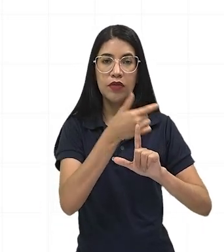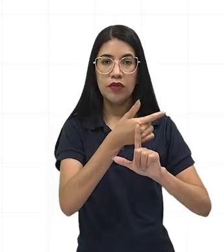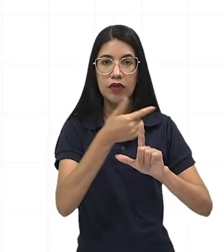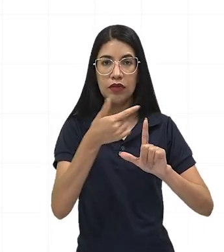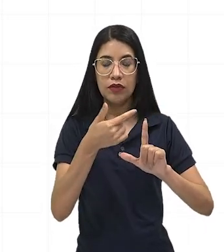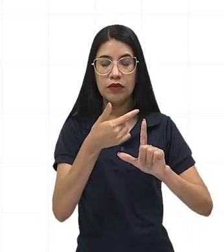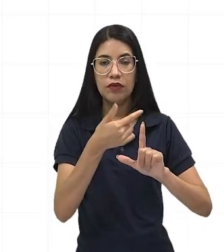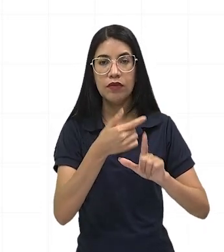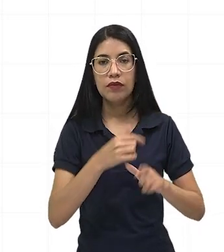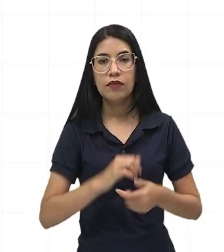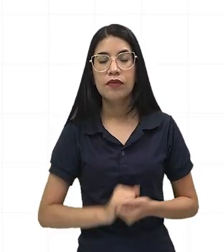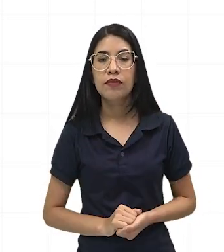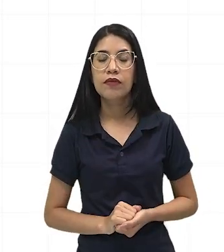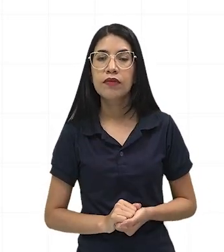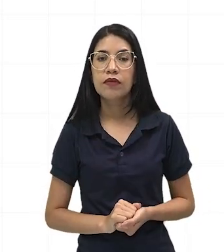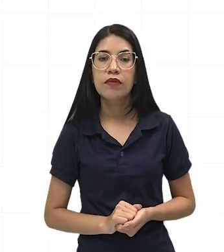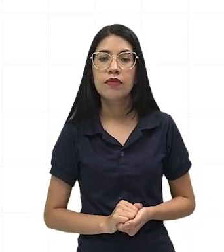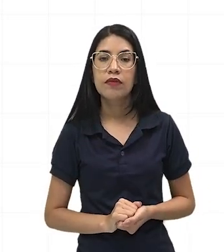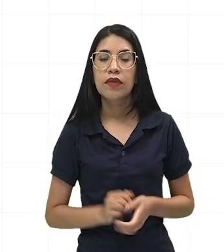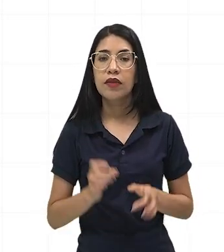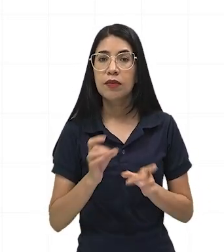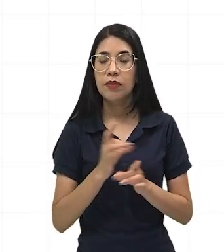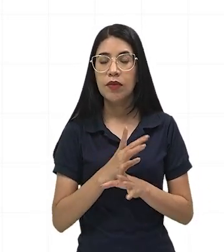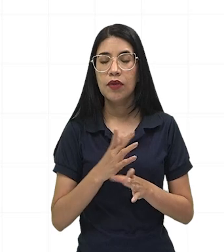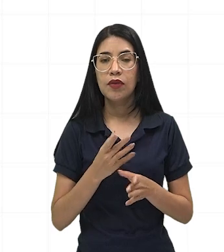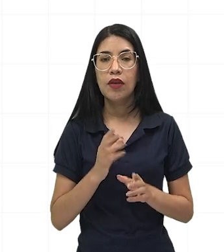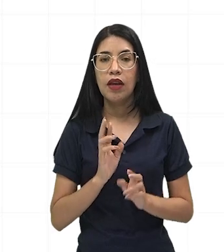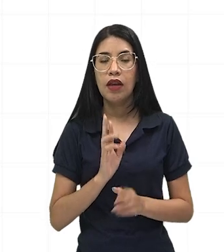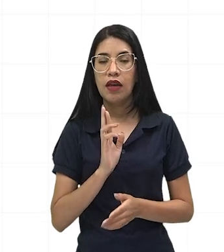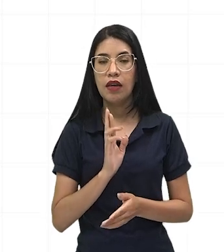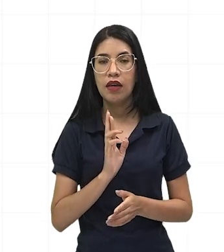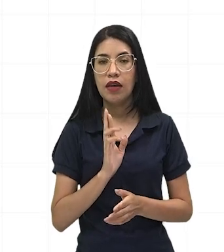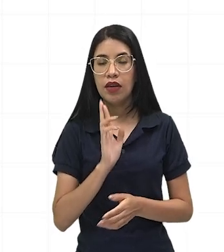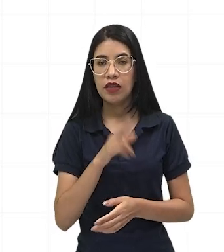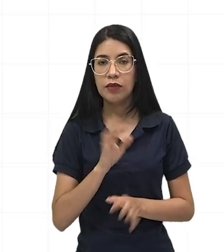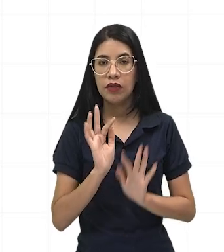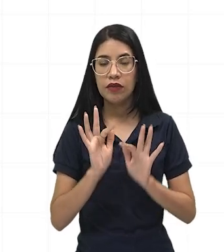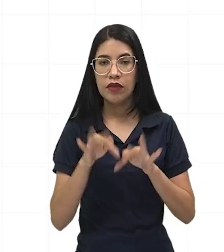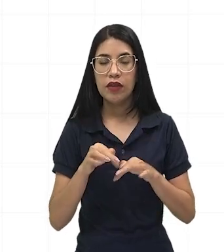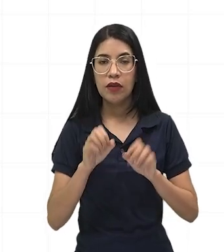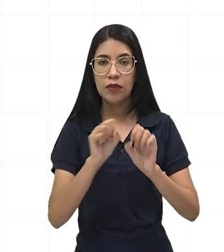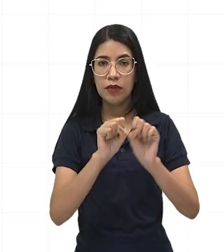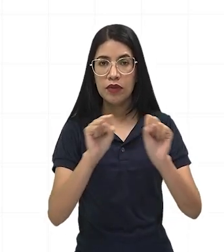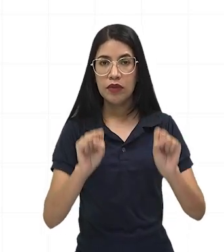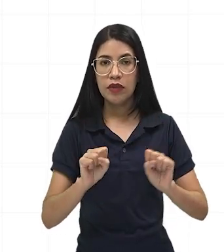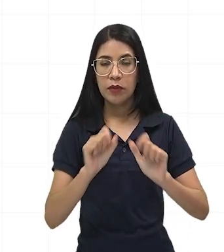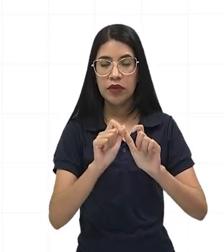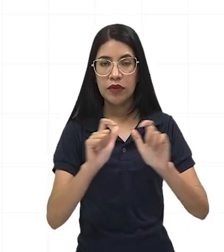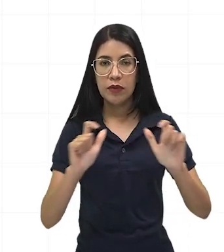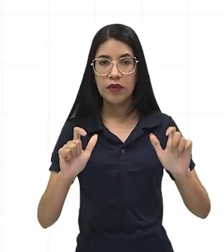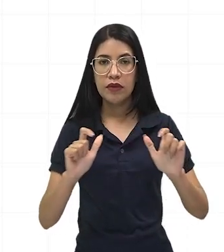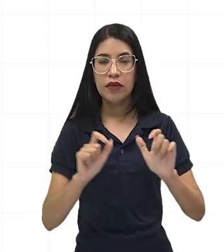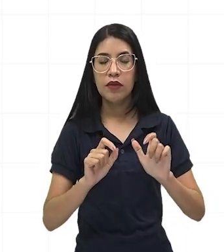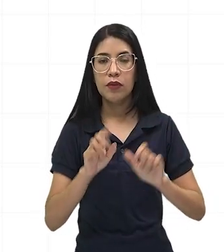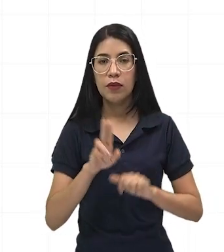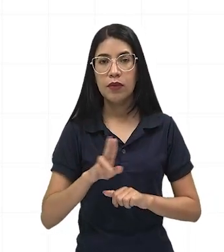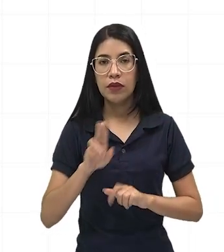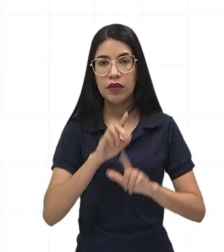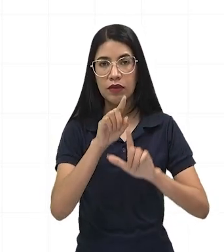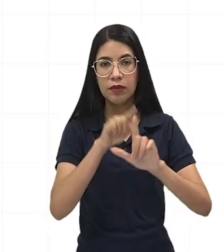22, olha, aqui, está aqui a solução do meu sistema no plano